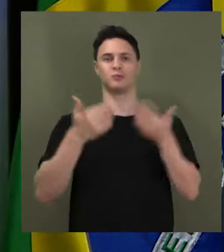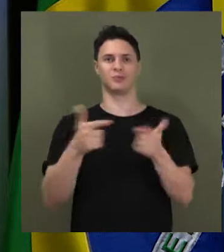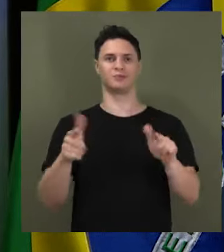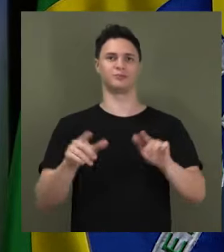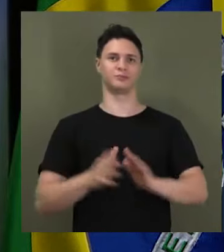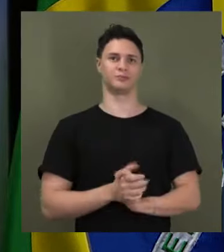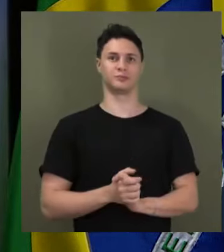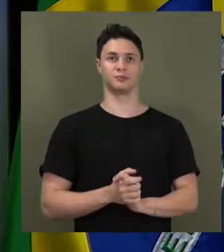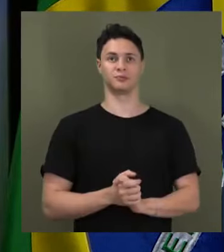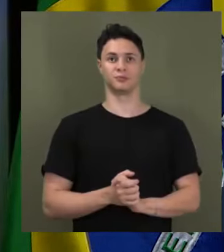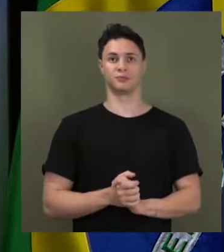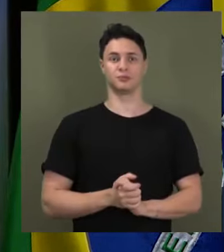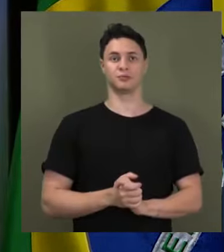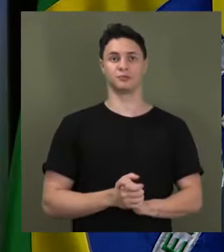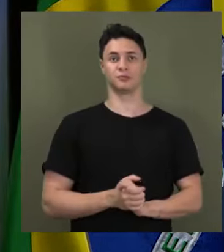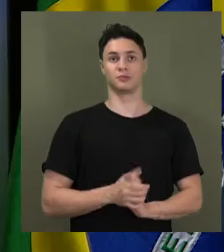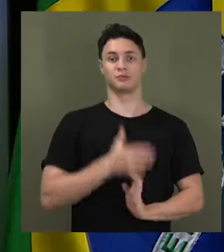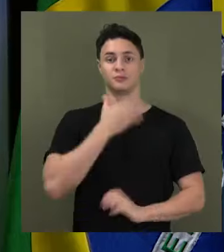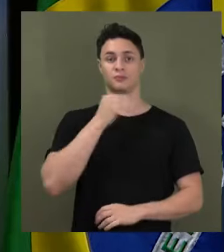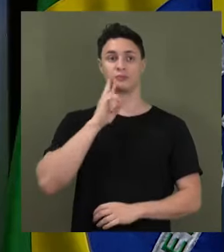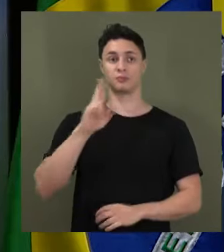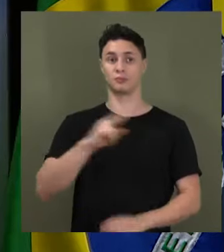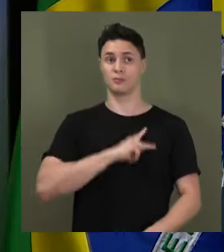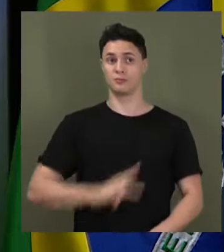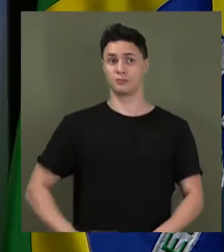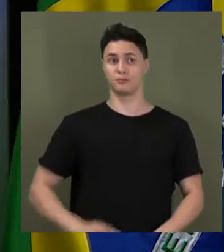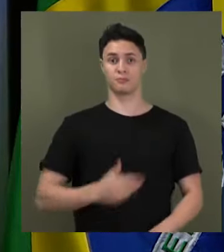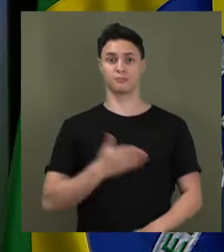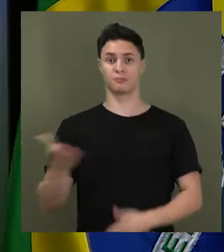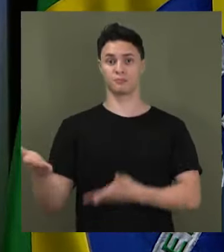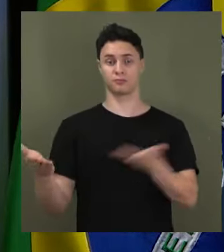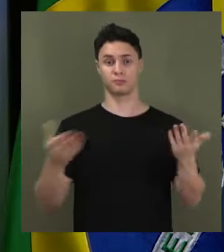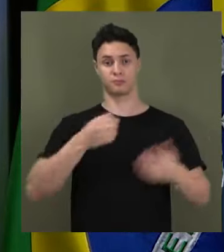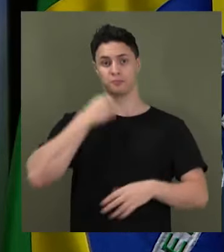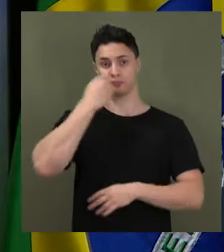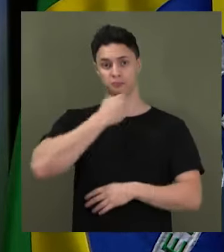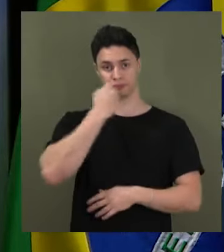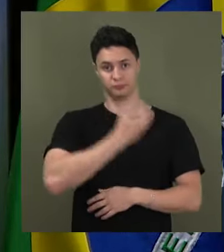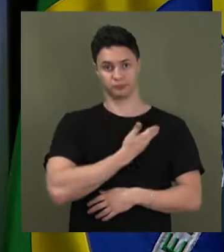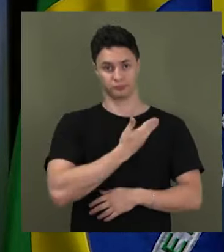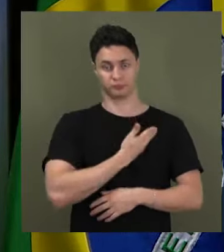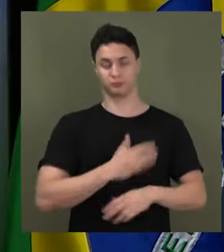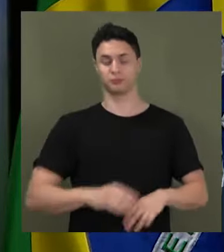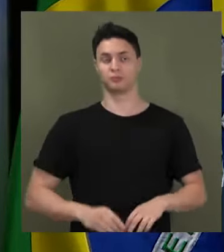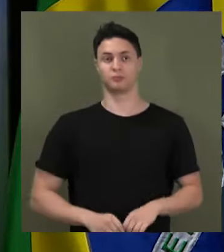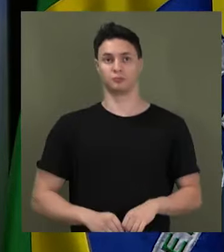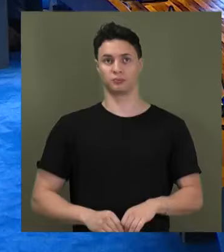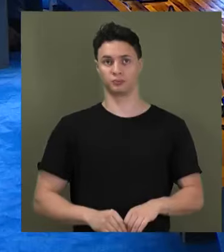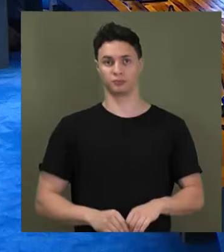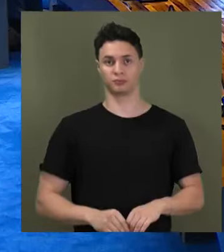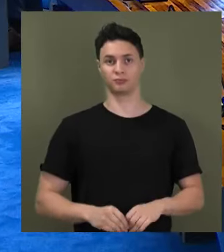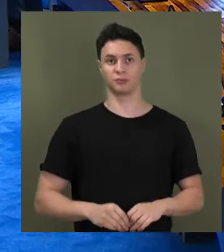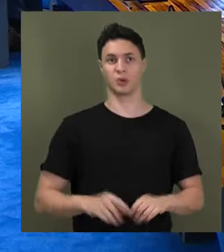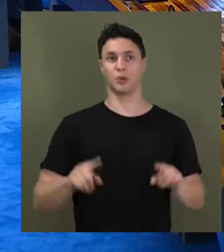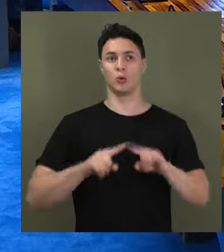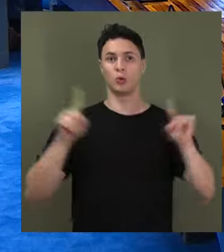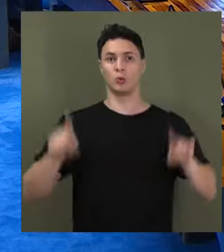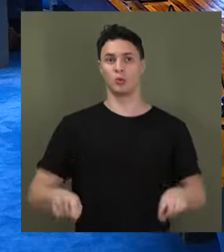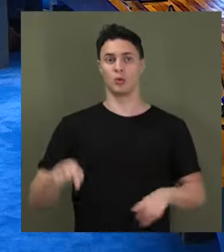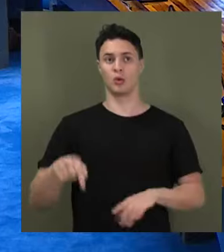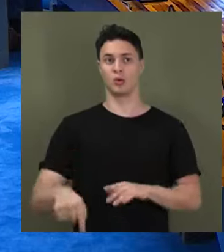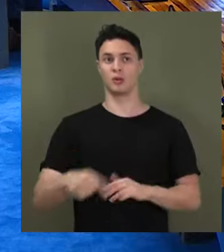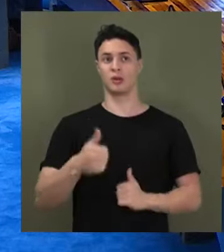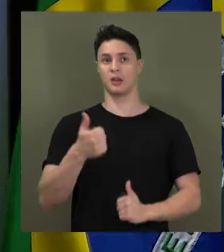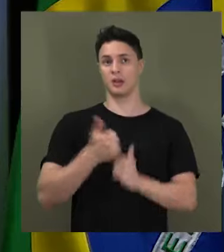quiser. Senhor presidente, caros colegas, senadoras, senadores, funcionários dessa casa,